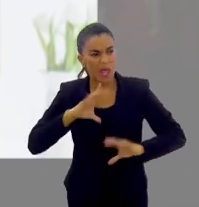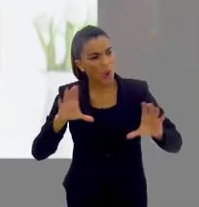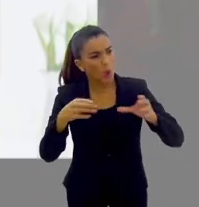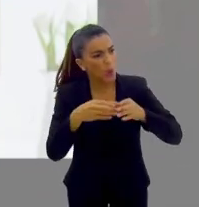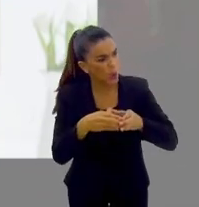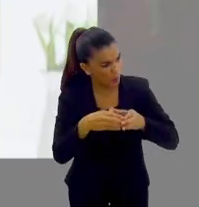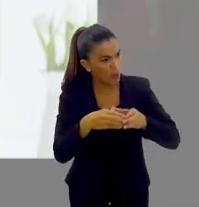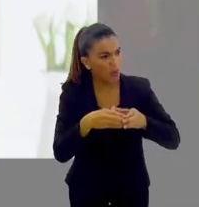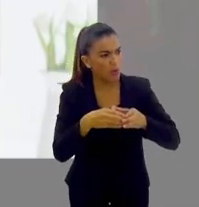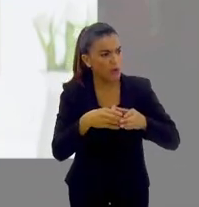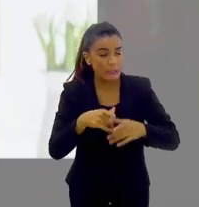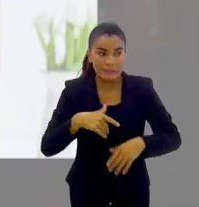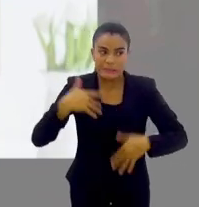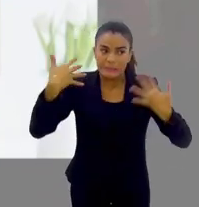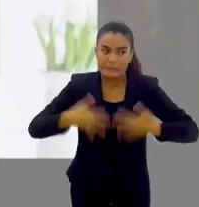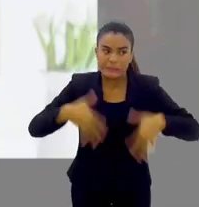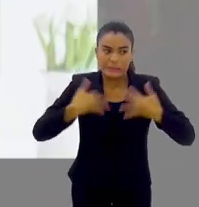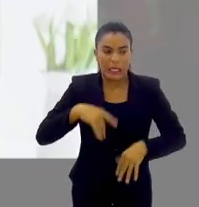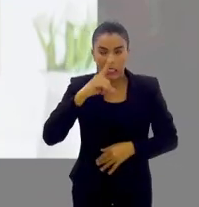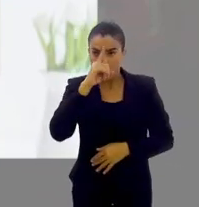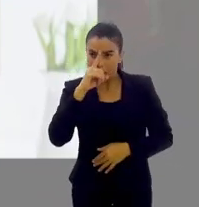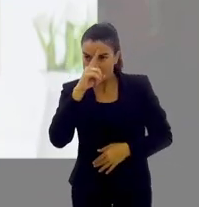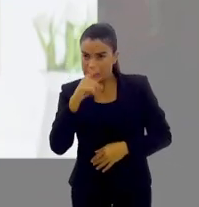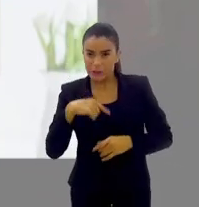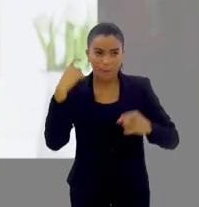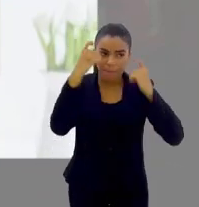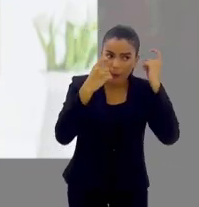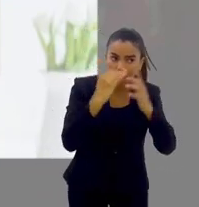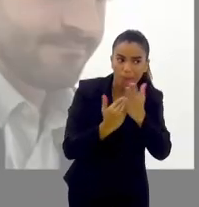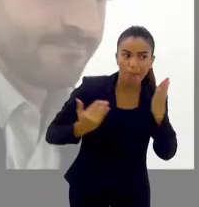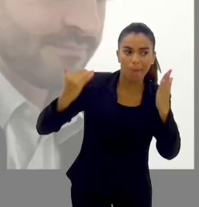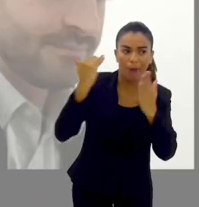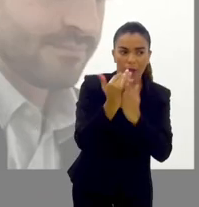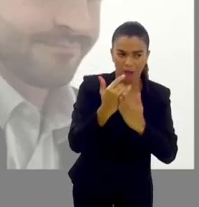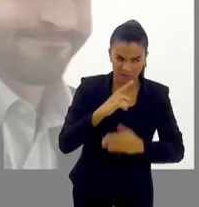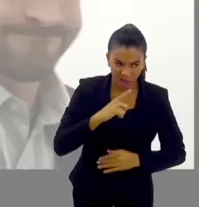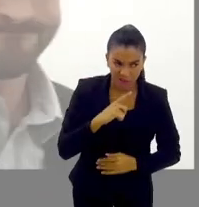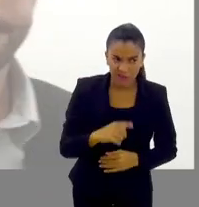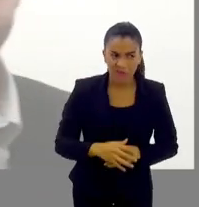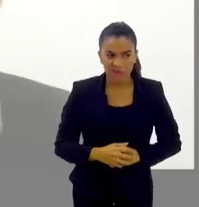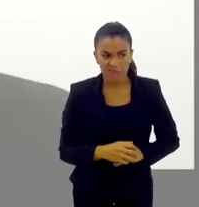de maior risco que é mais suscetível à doença ou que deva ter uma preocupação maior?